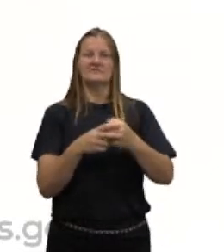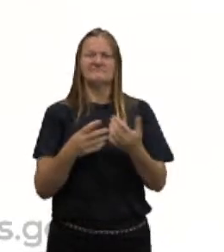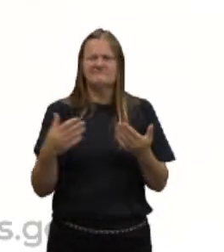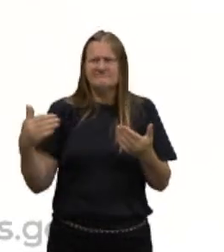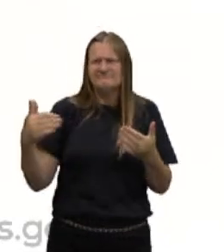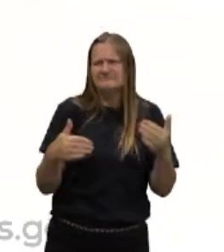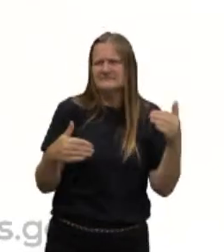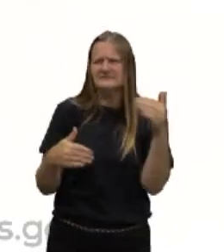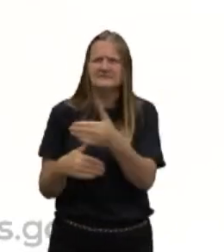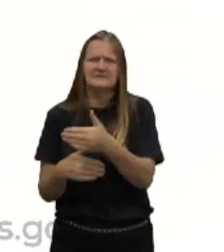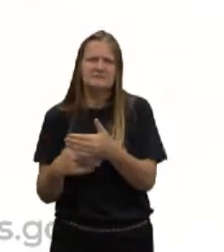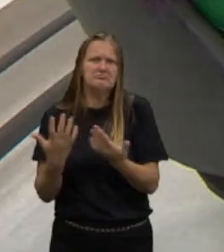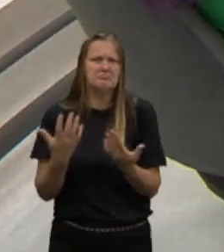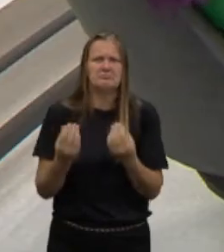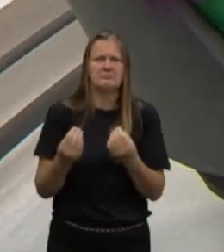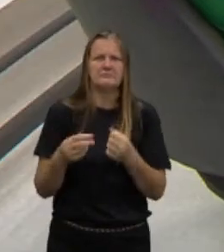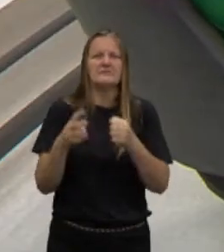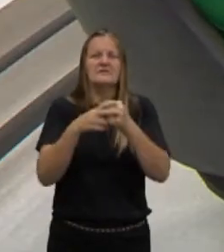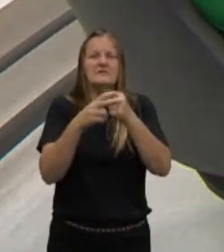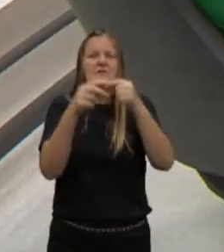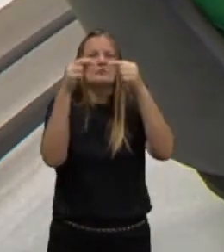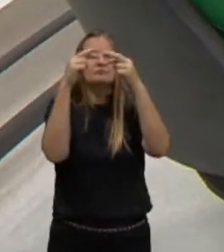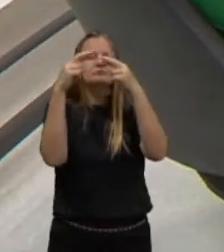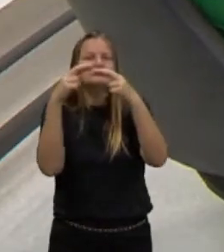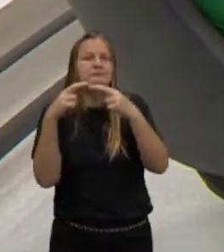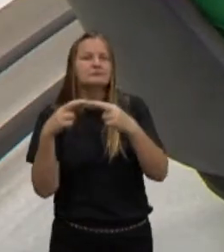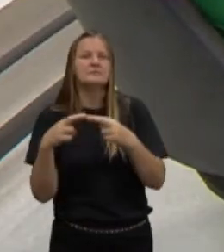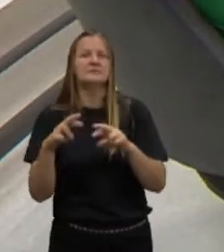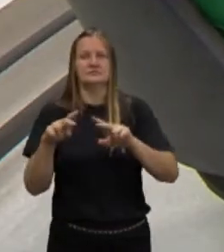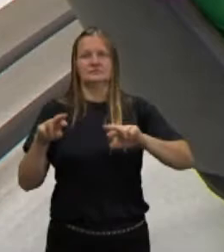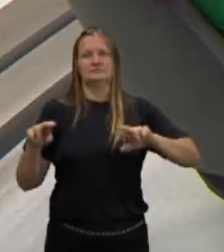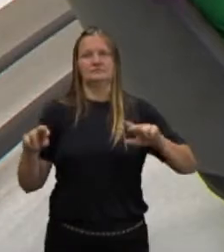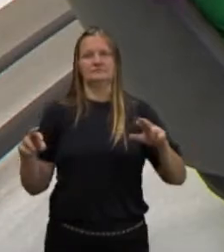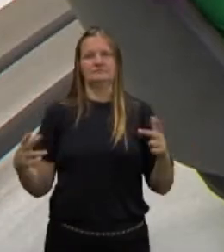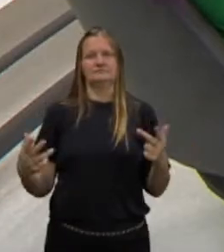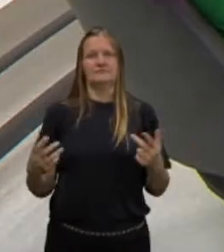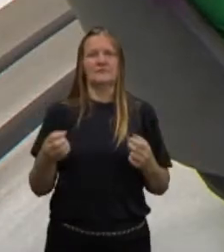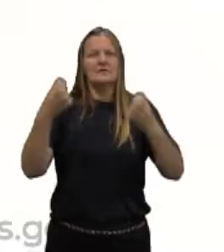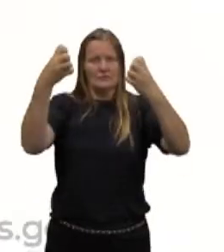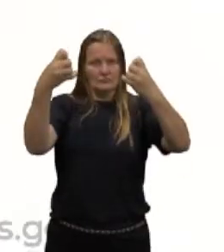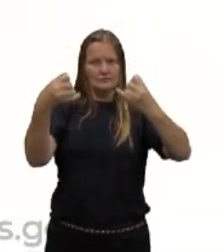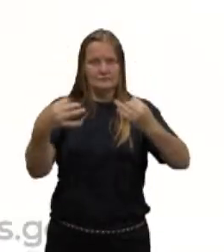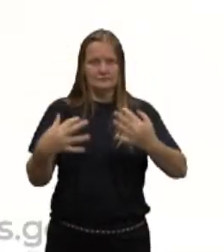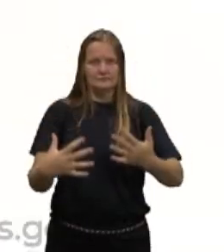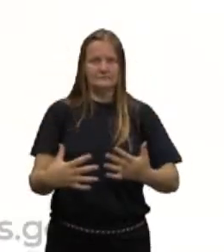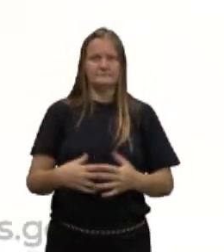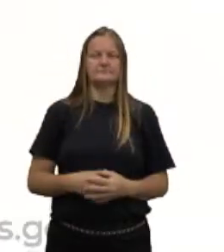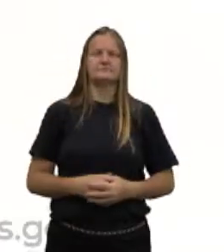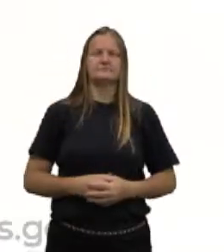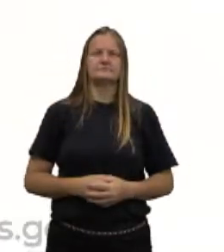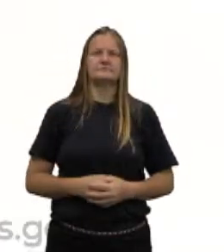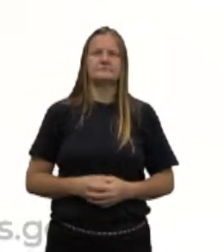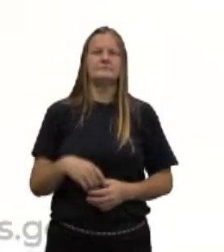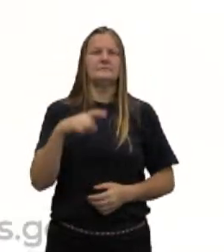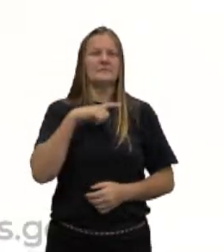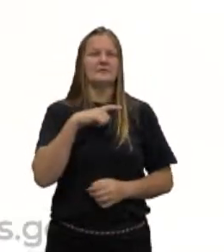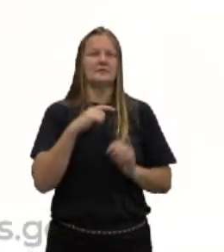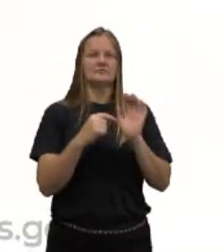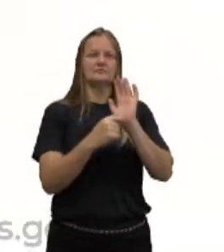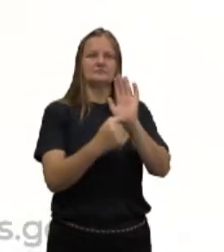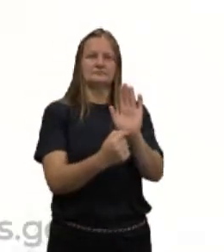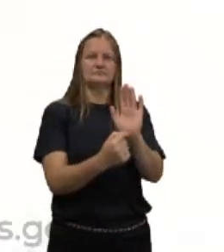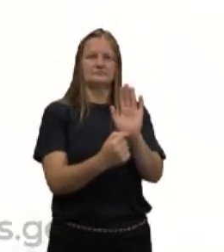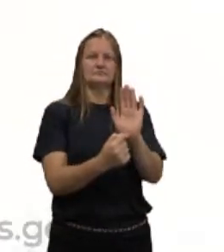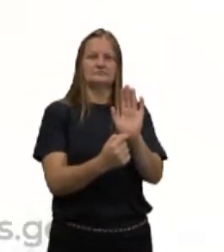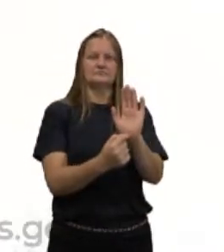verbos diferentes, com regências diferentes. Vamos explicar aqui, ó. Eu tenho